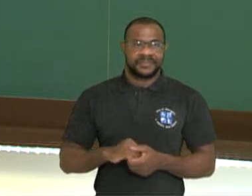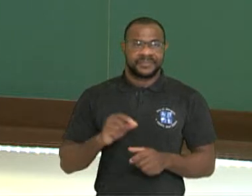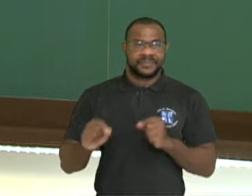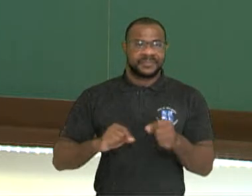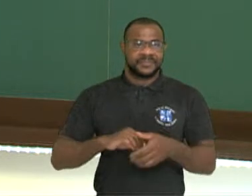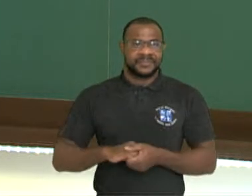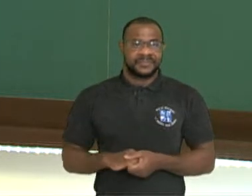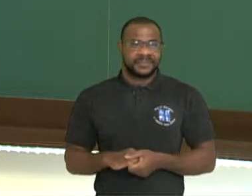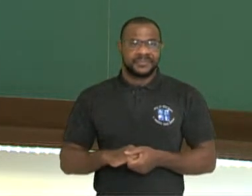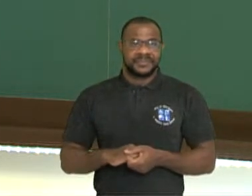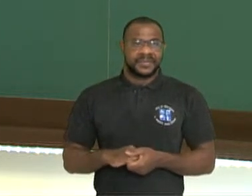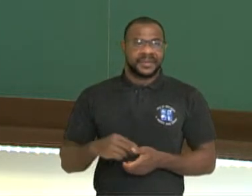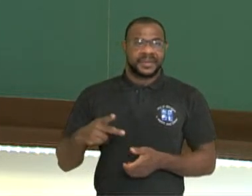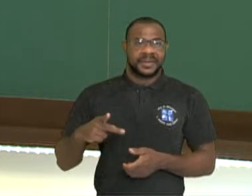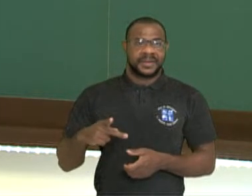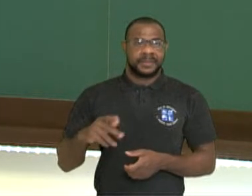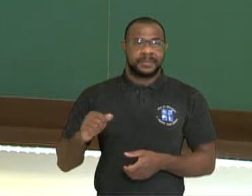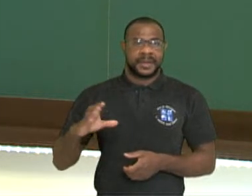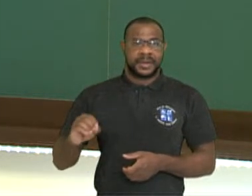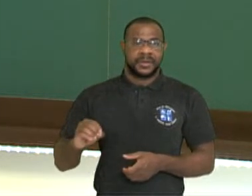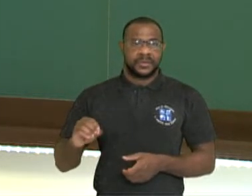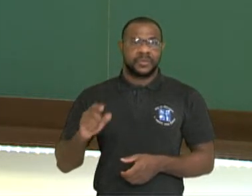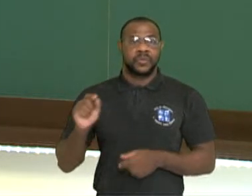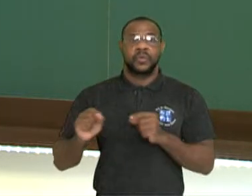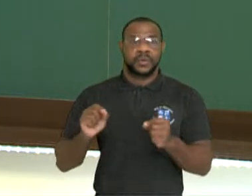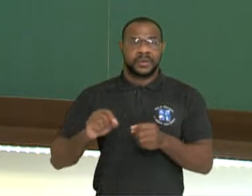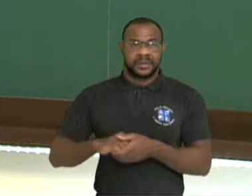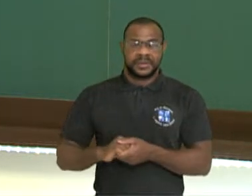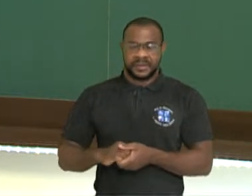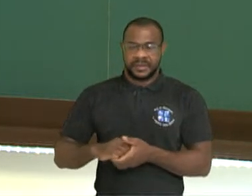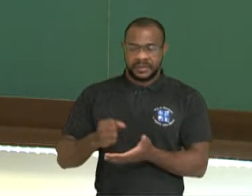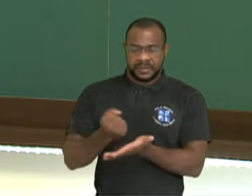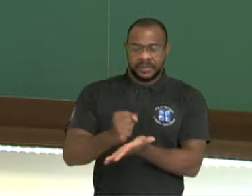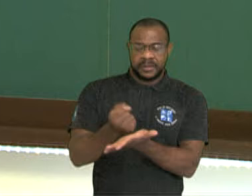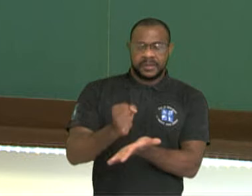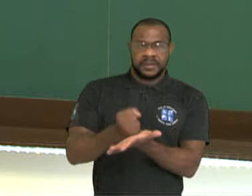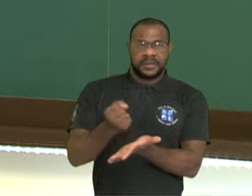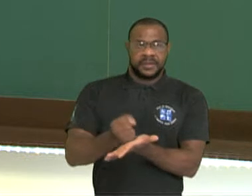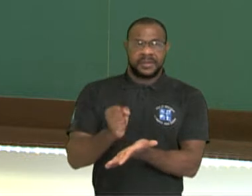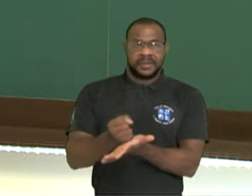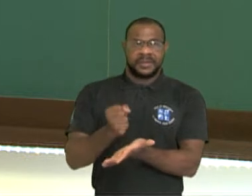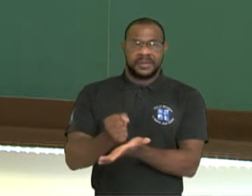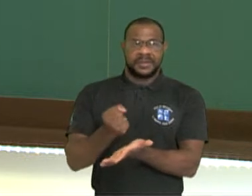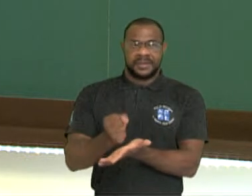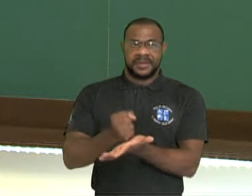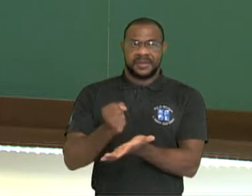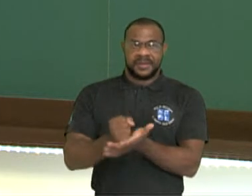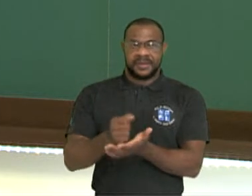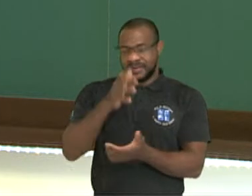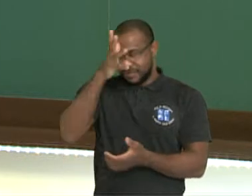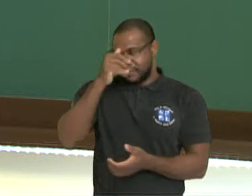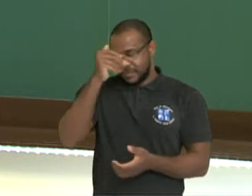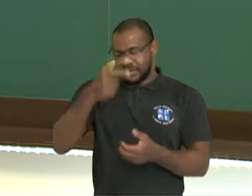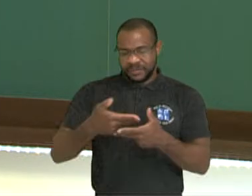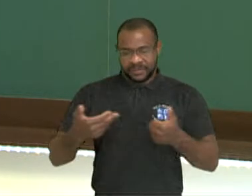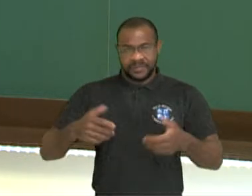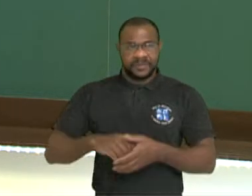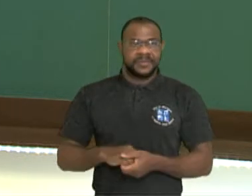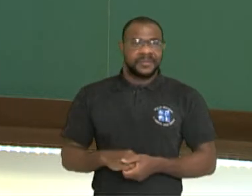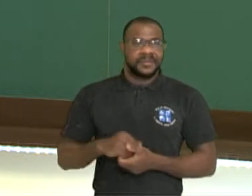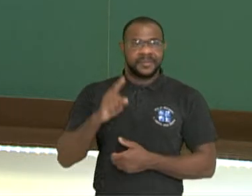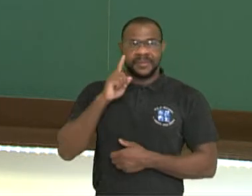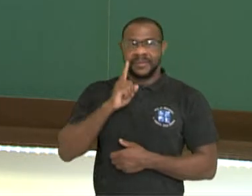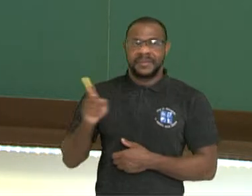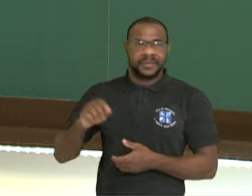el pollo. Paco, ele temperou o frango com ají e hierbas. Por que